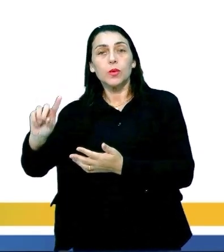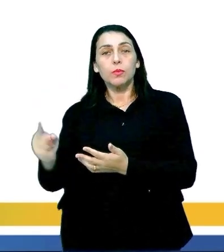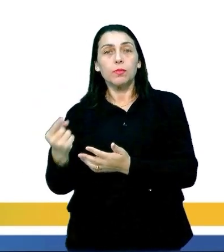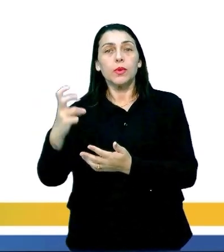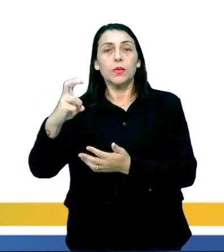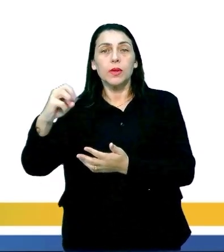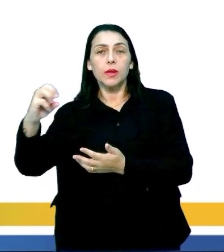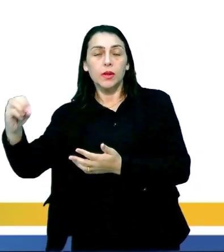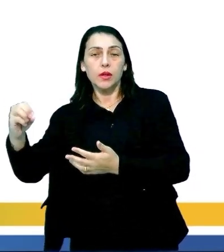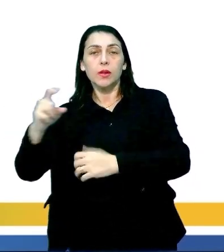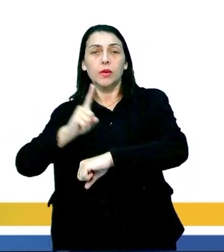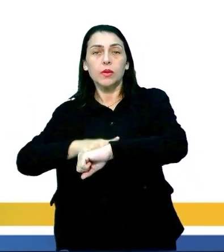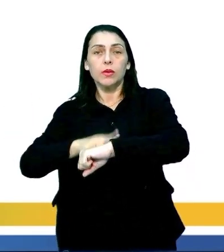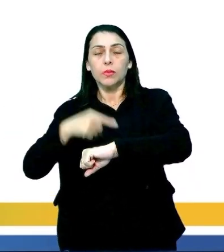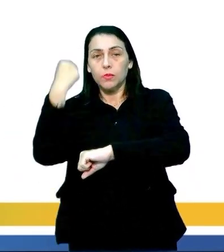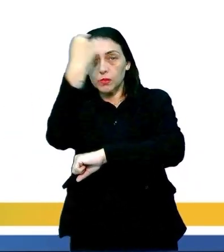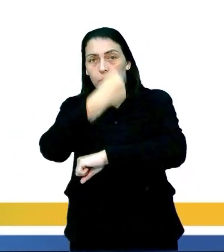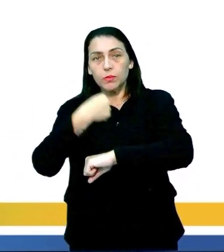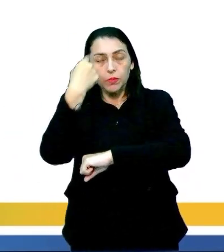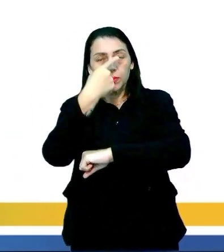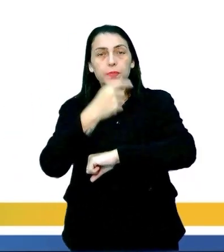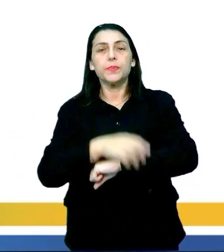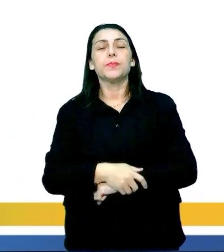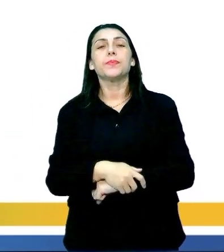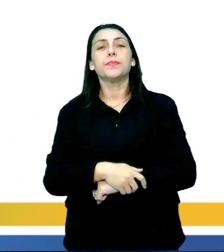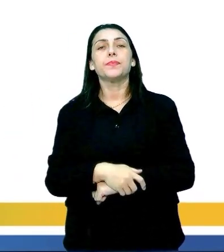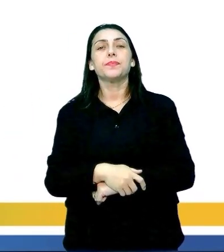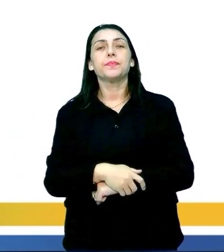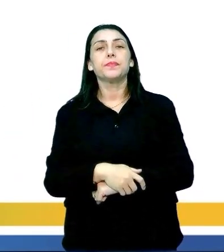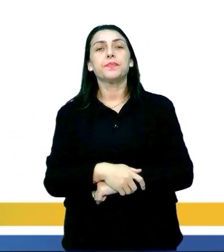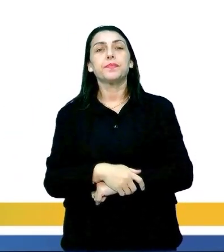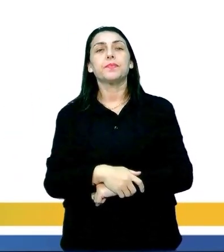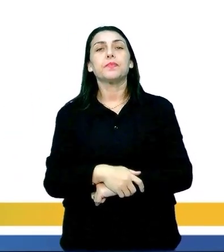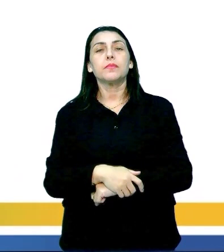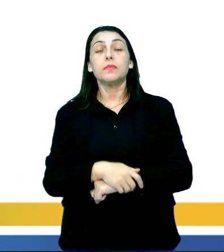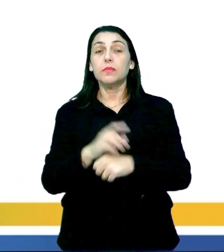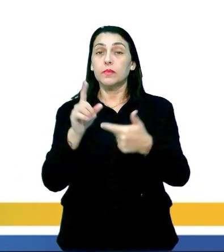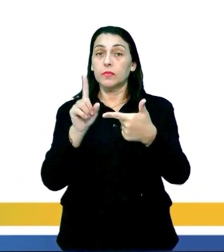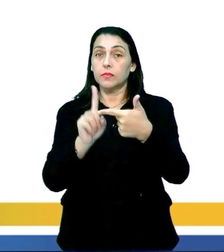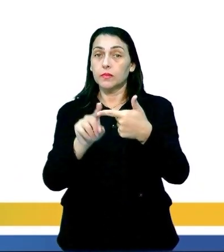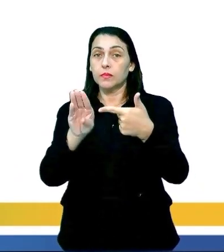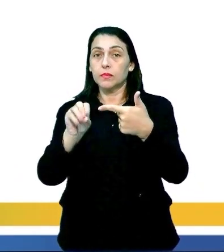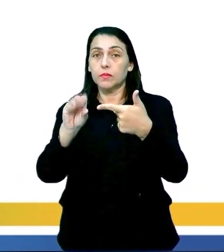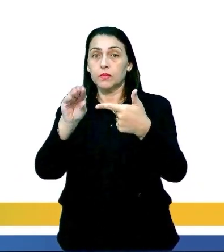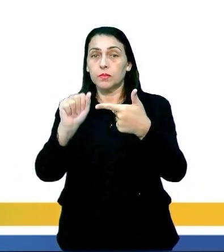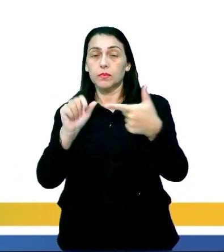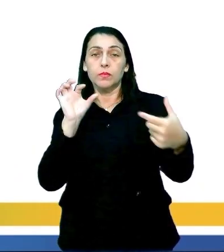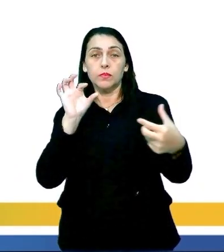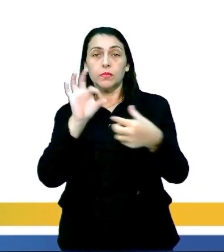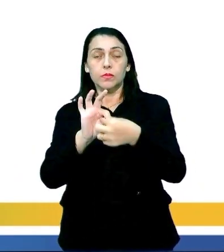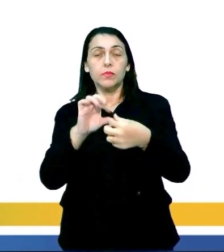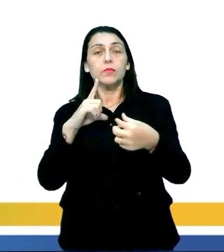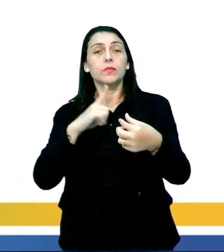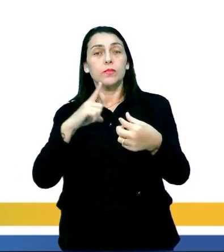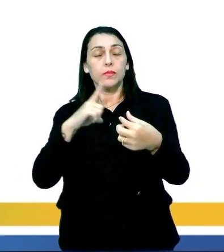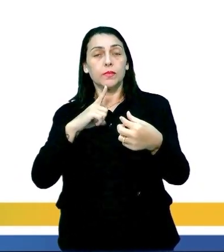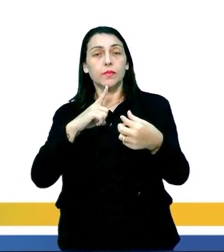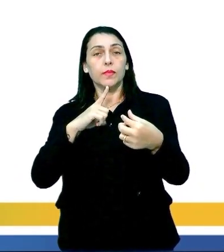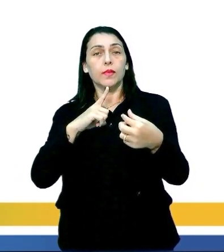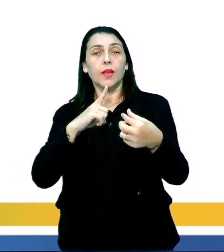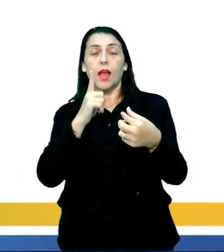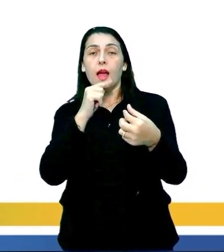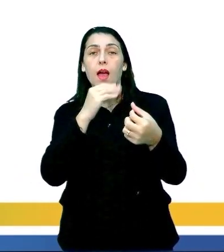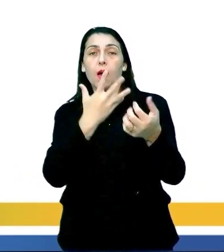2.500 litros por hora. Assim, a segunda bomba ligada tem a vazão